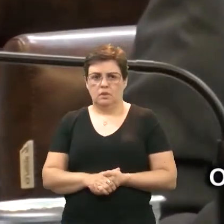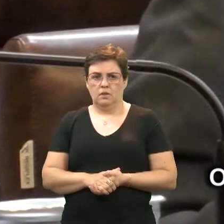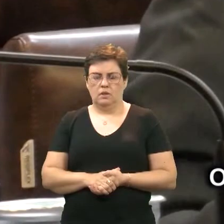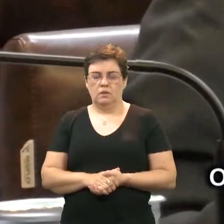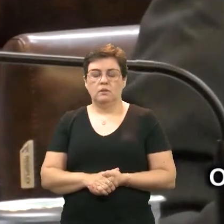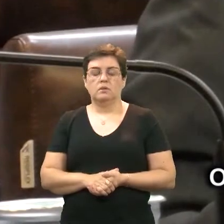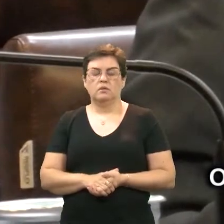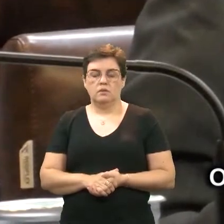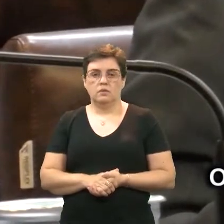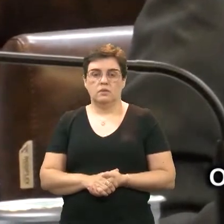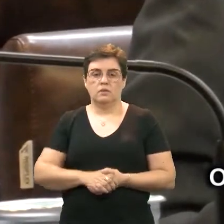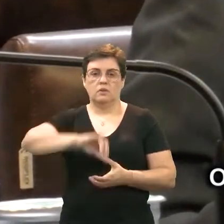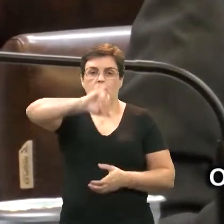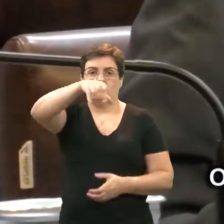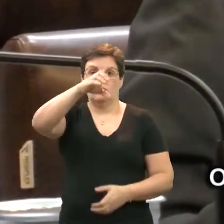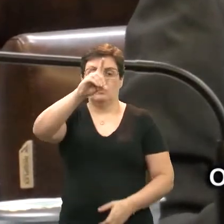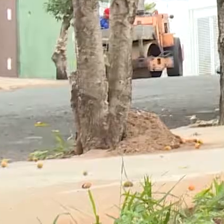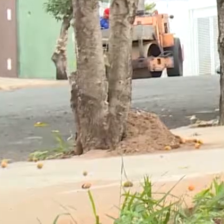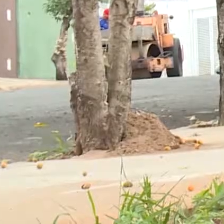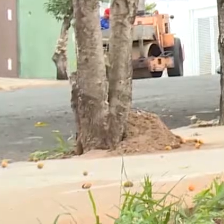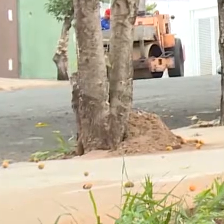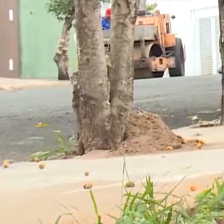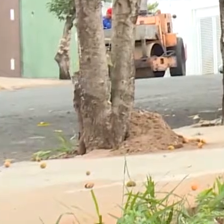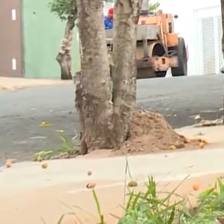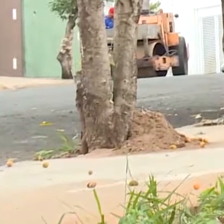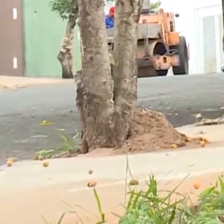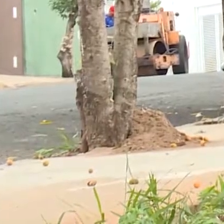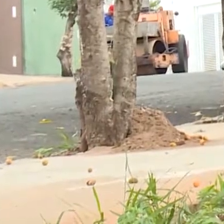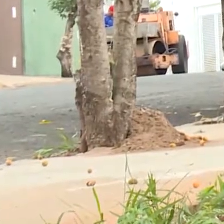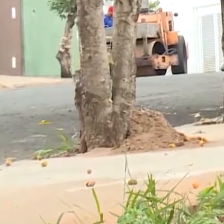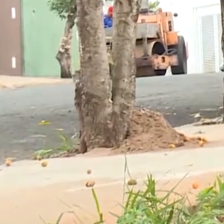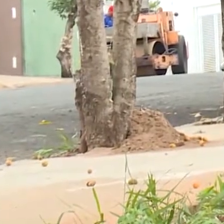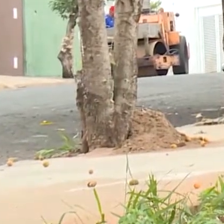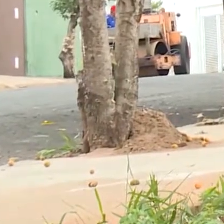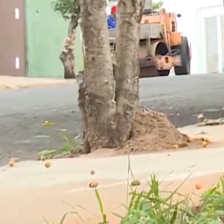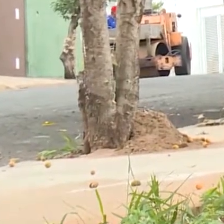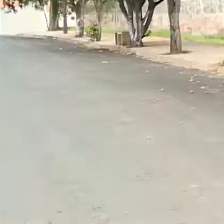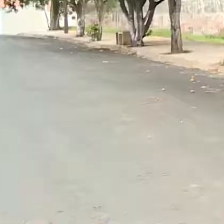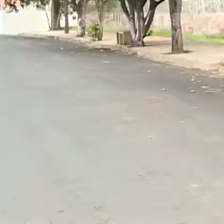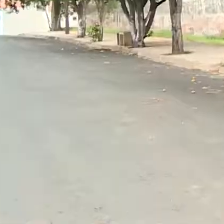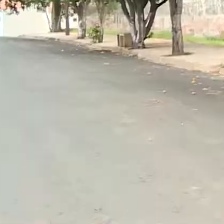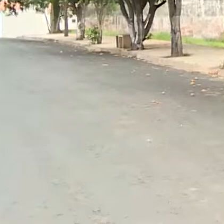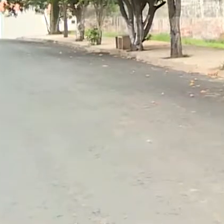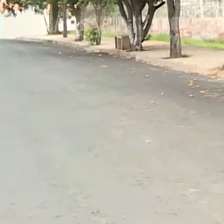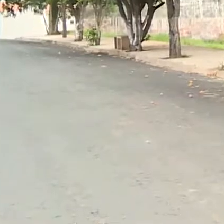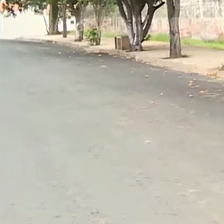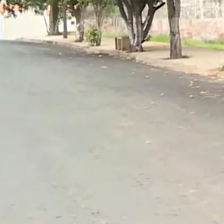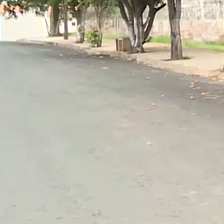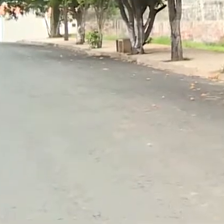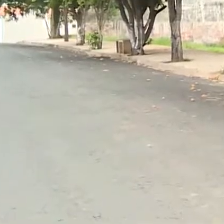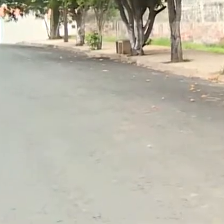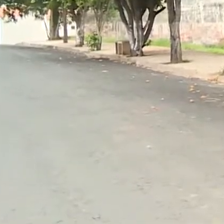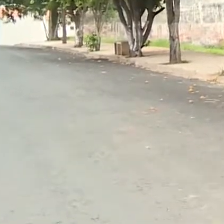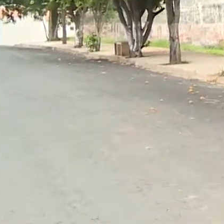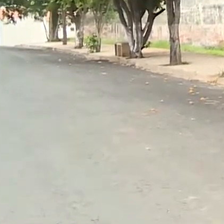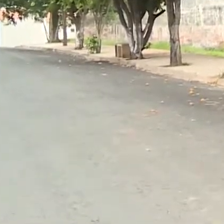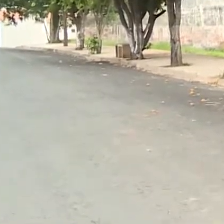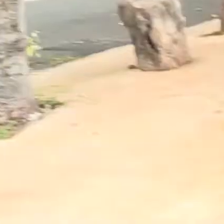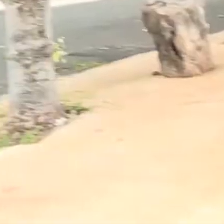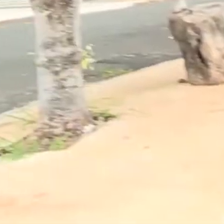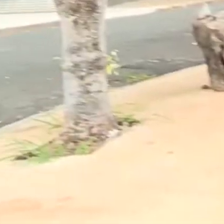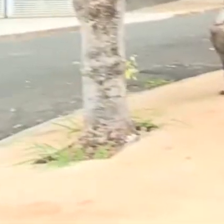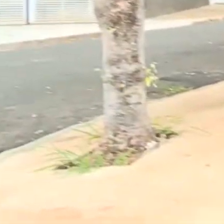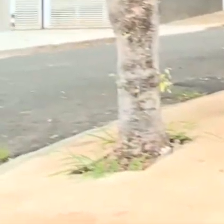Maurício Roberto, foi aprovado o projeto de lei denominando Praça Antônio Carlos Miranda Caires, área de lazer entre as ruas Emaús